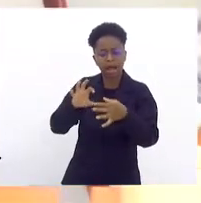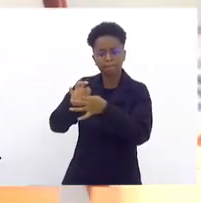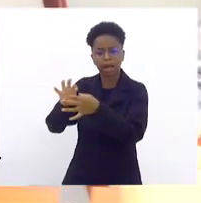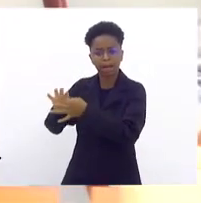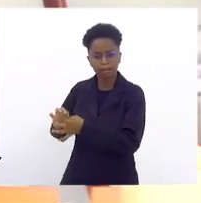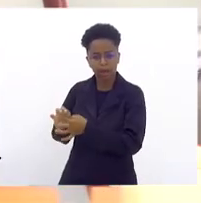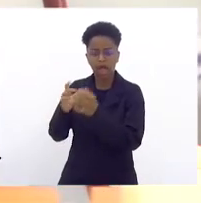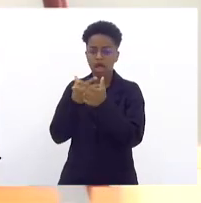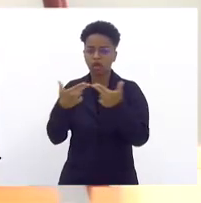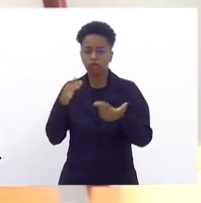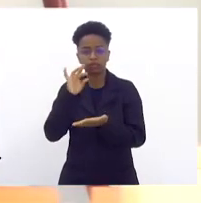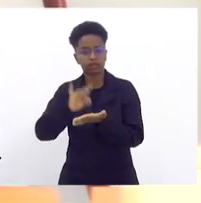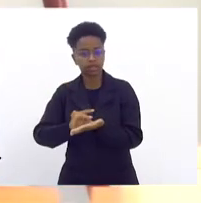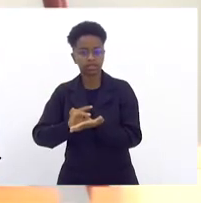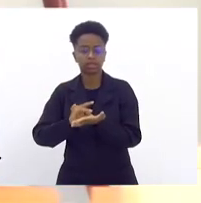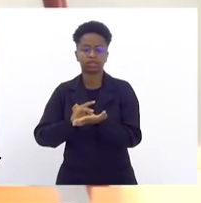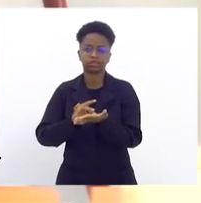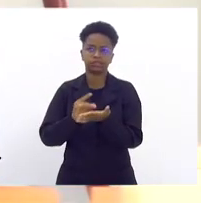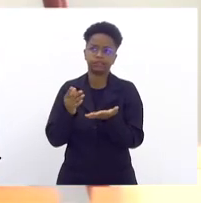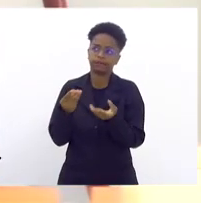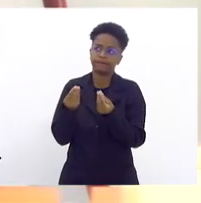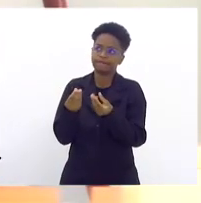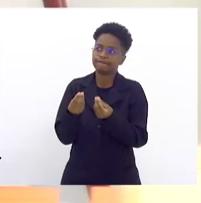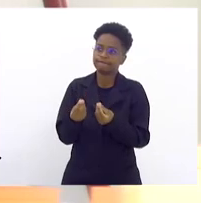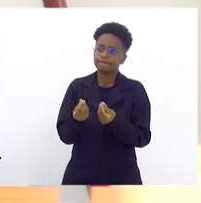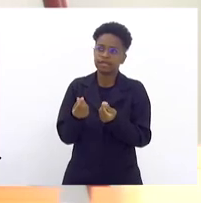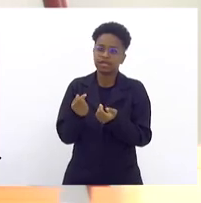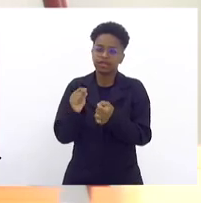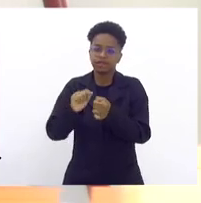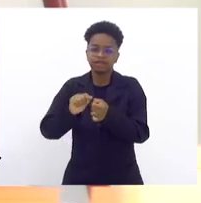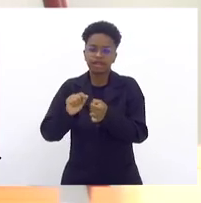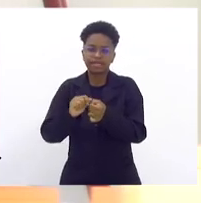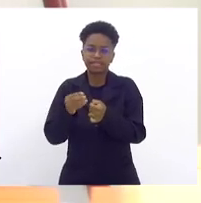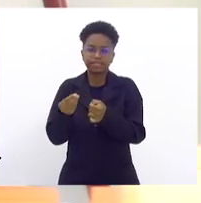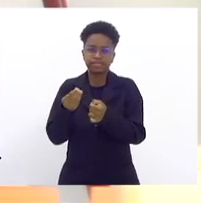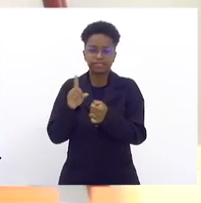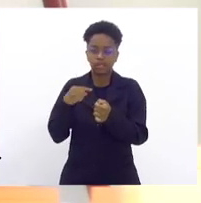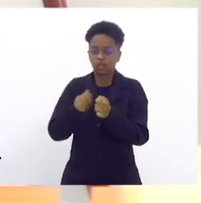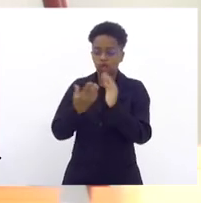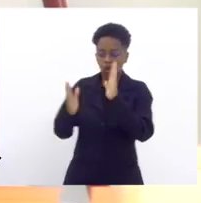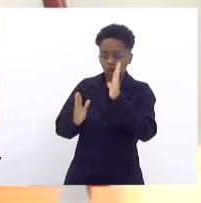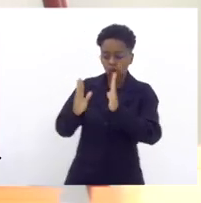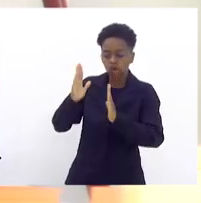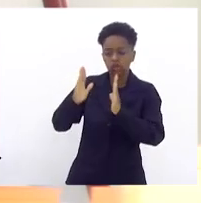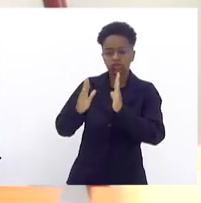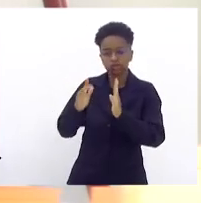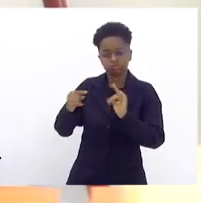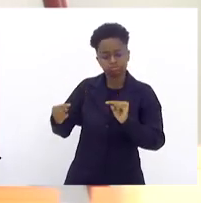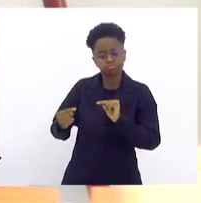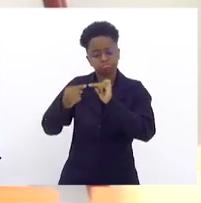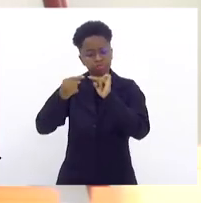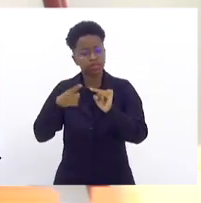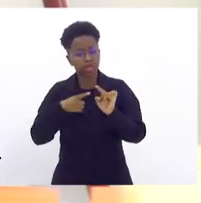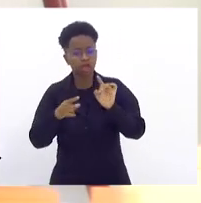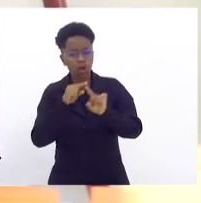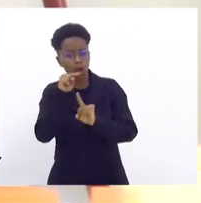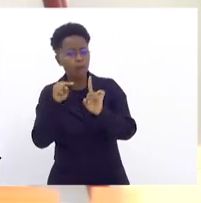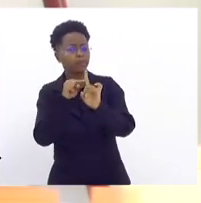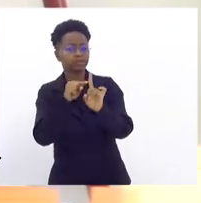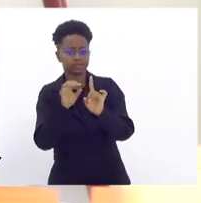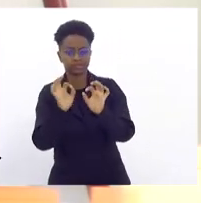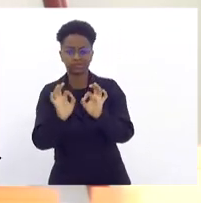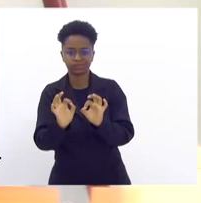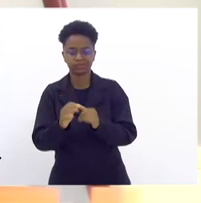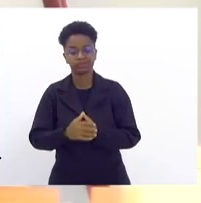é aquilo que faz com que o nosso mandato a nossa vida ela tem sentido e tem a propósito E é verdade